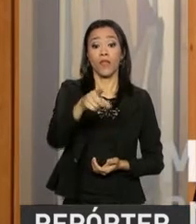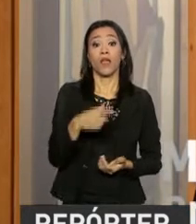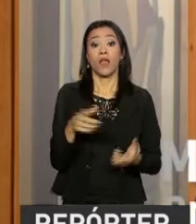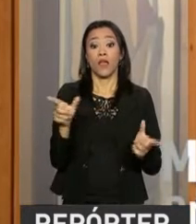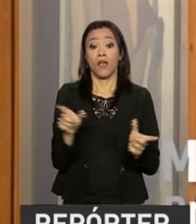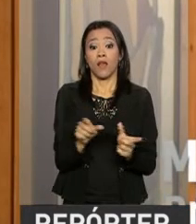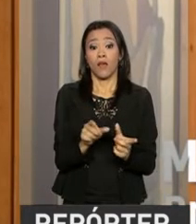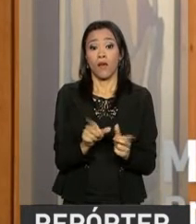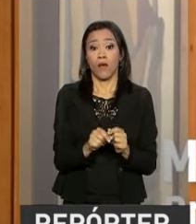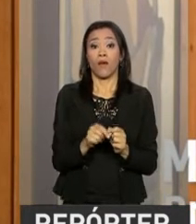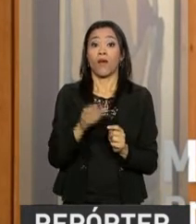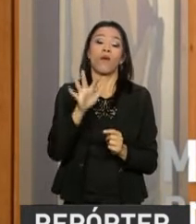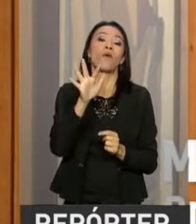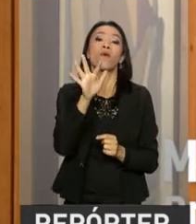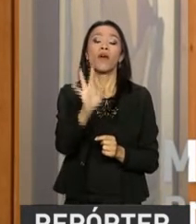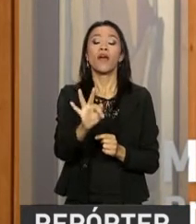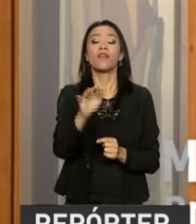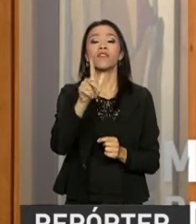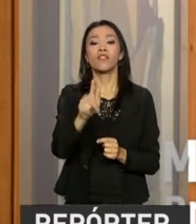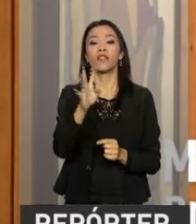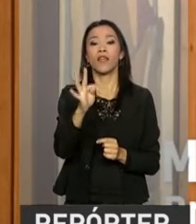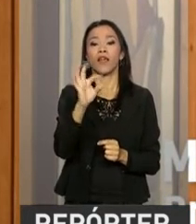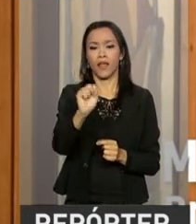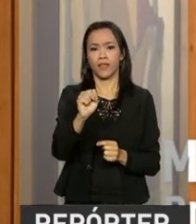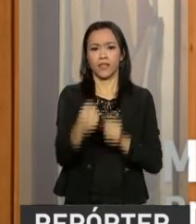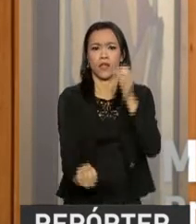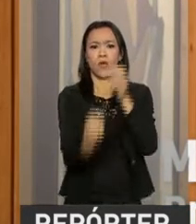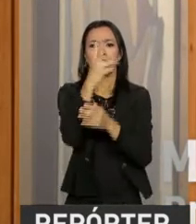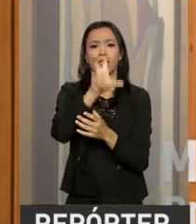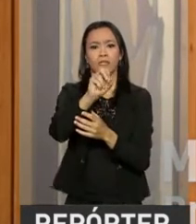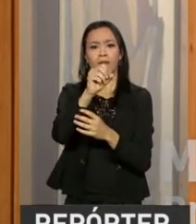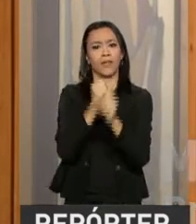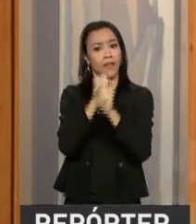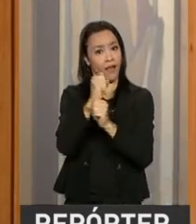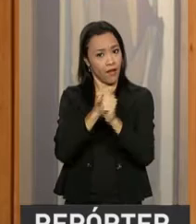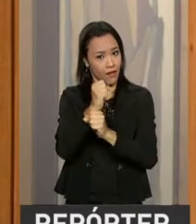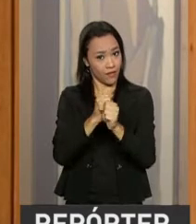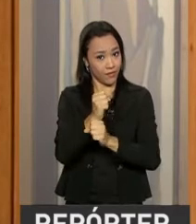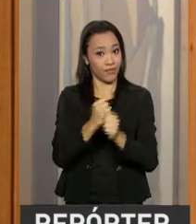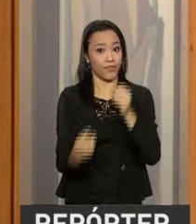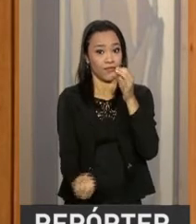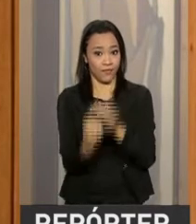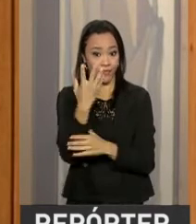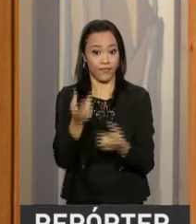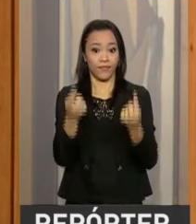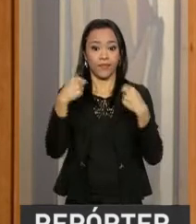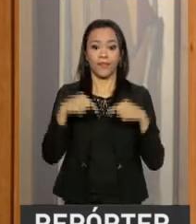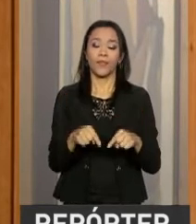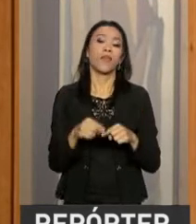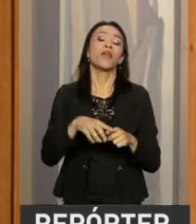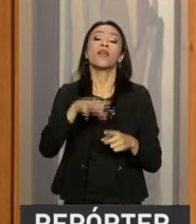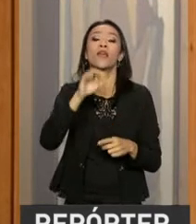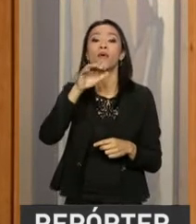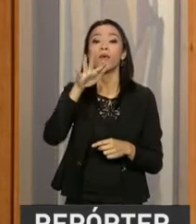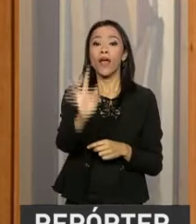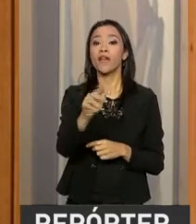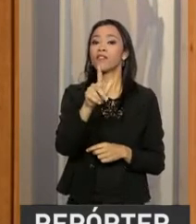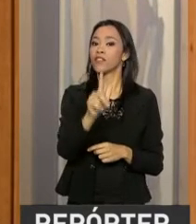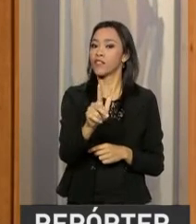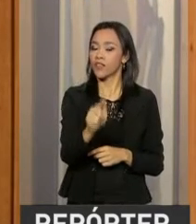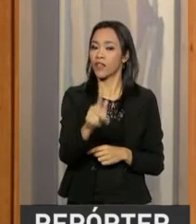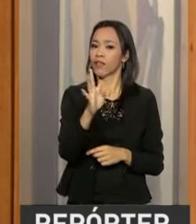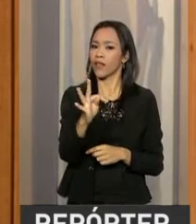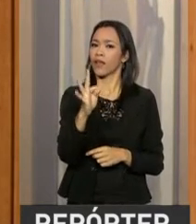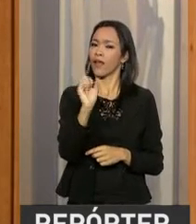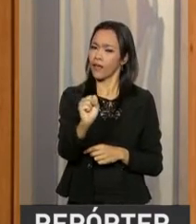de serviço está completando 50 anos de existência e o FGTS tem trazido muitos recursos para